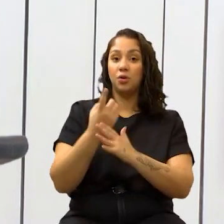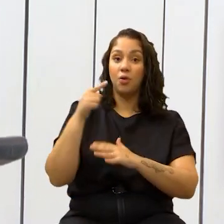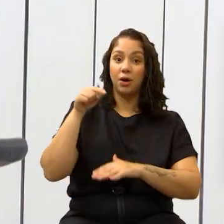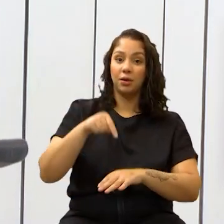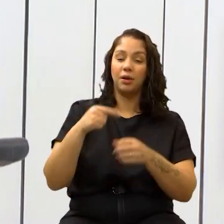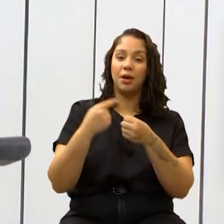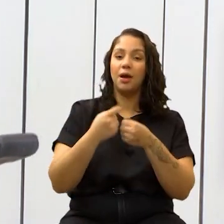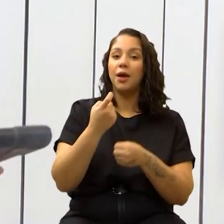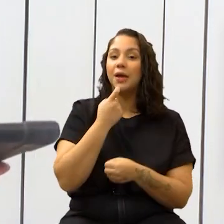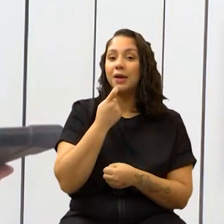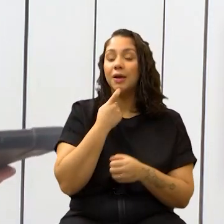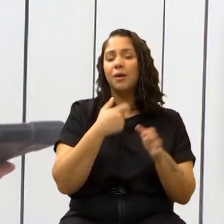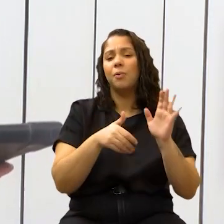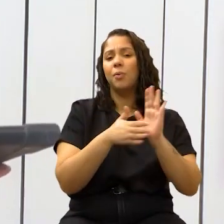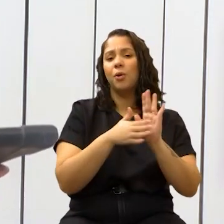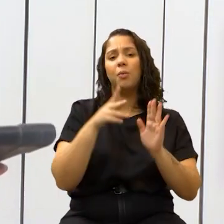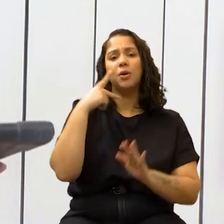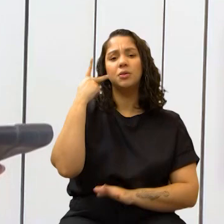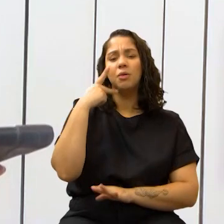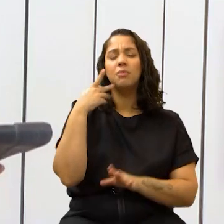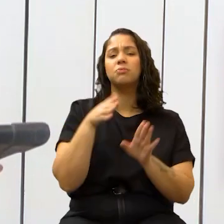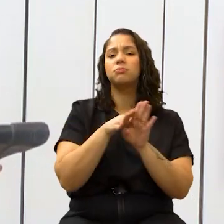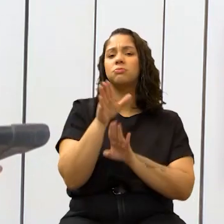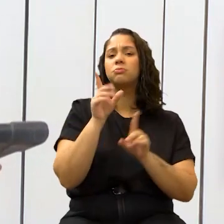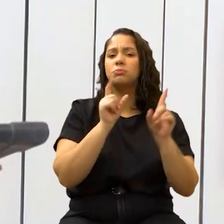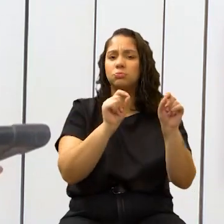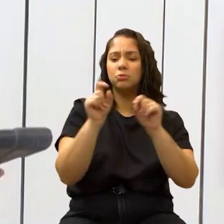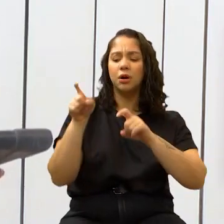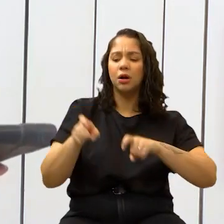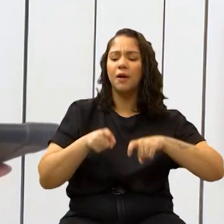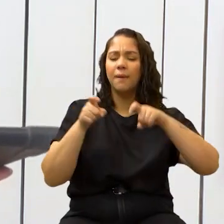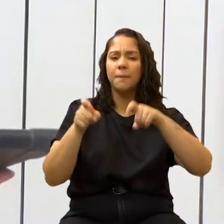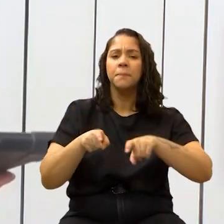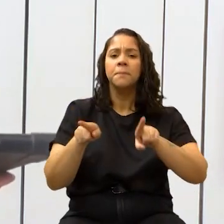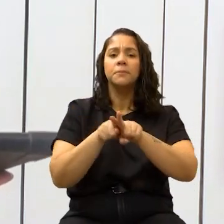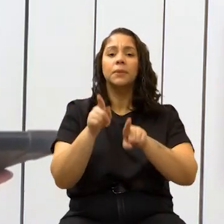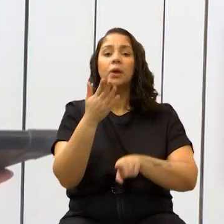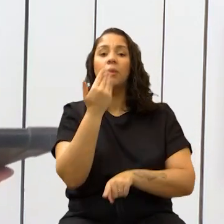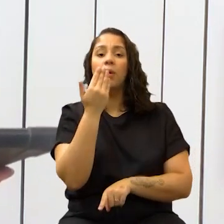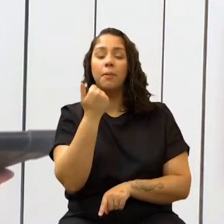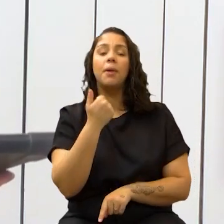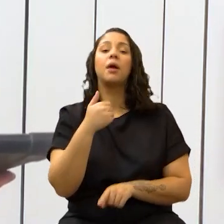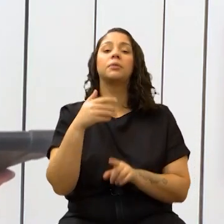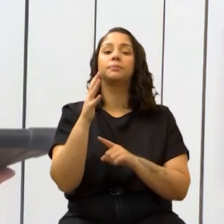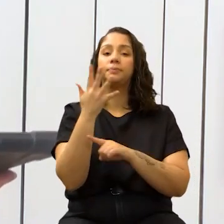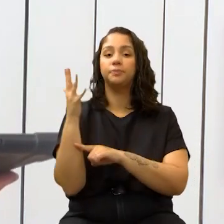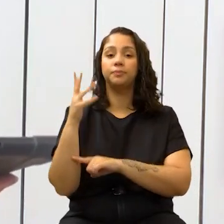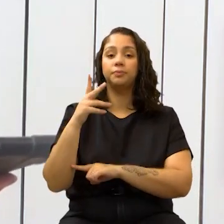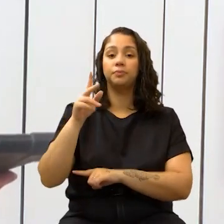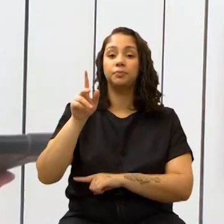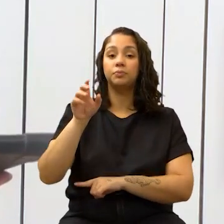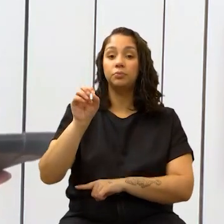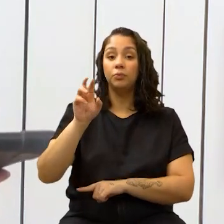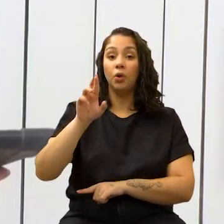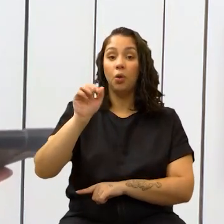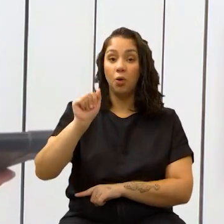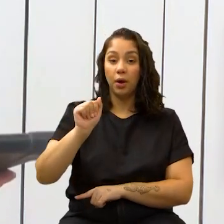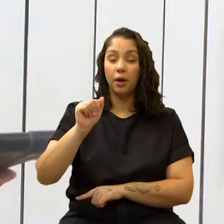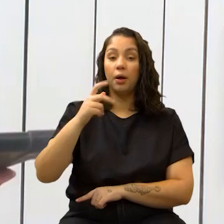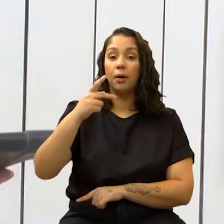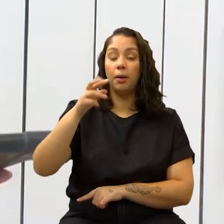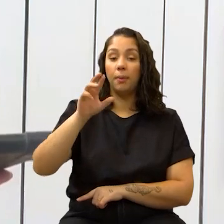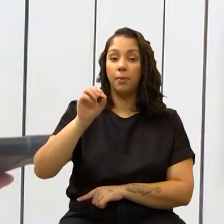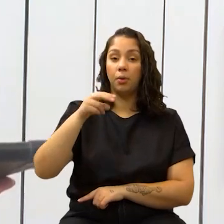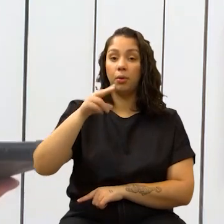município de Campinas. Na proposta, o parlamentar recomenda o cultivo e o consumo de ora-pro-nobis nas